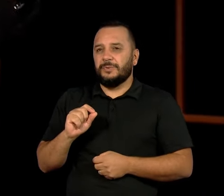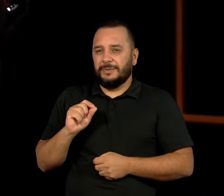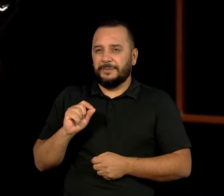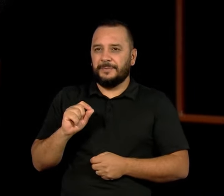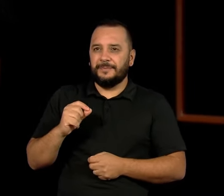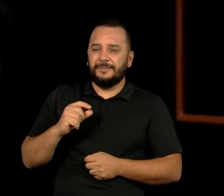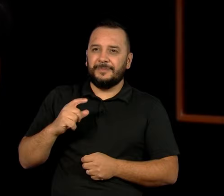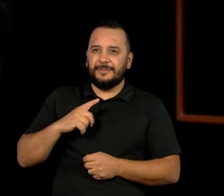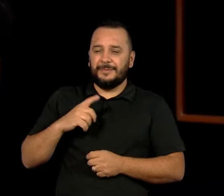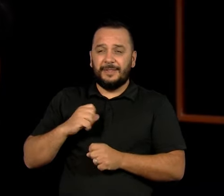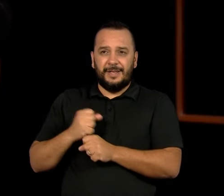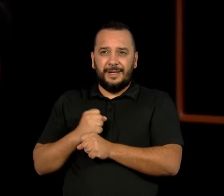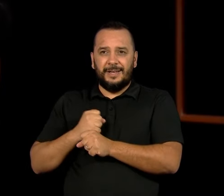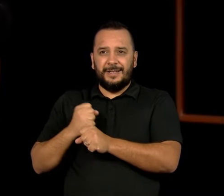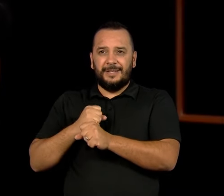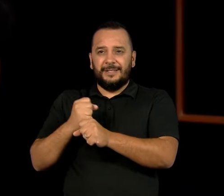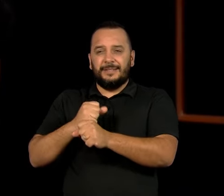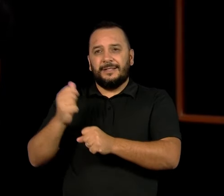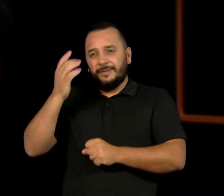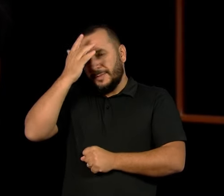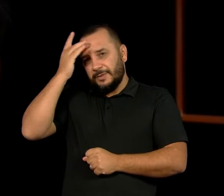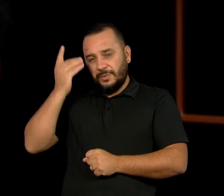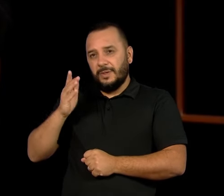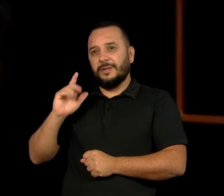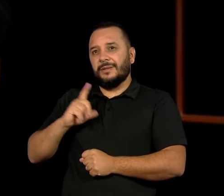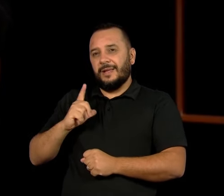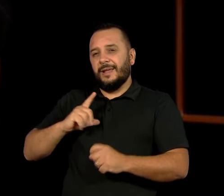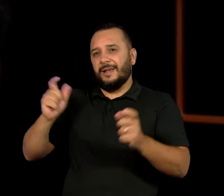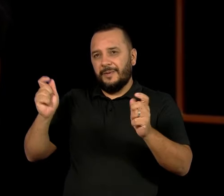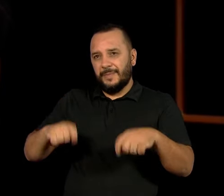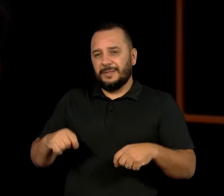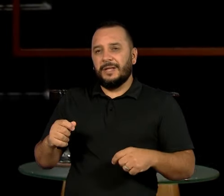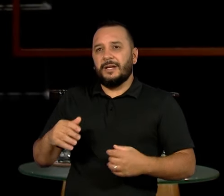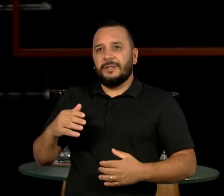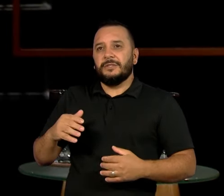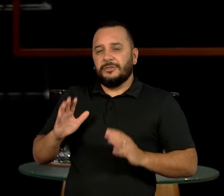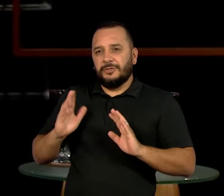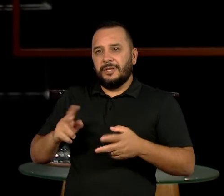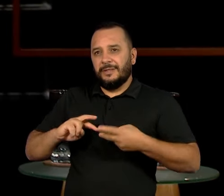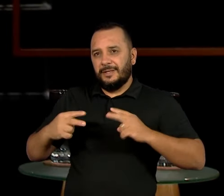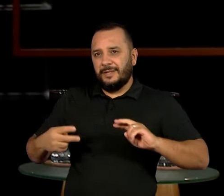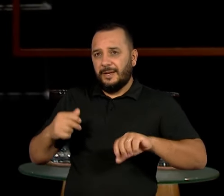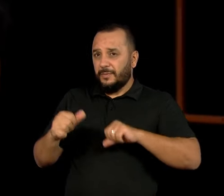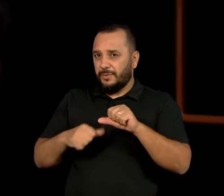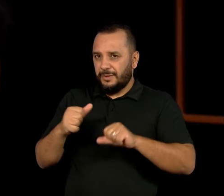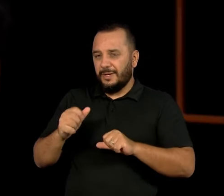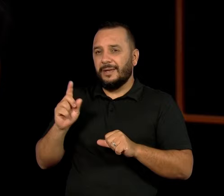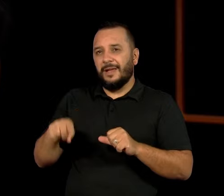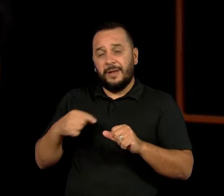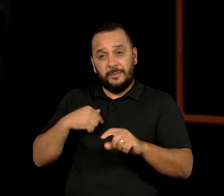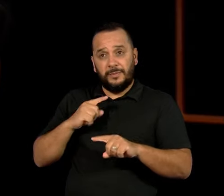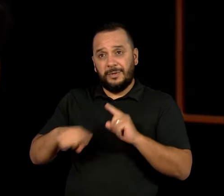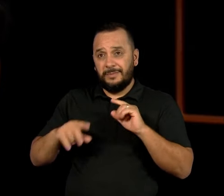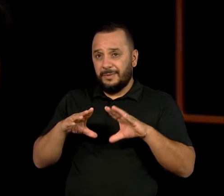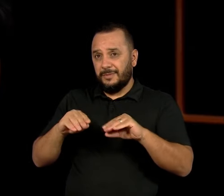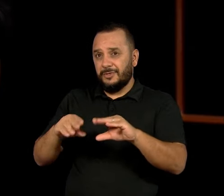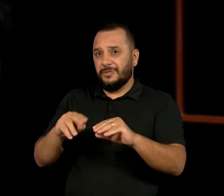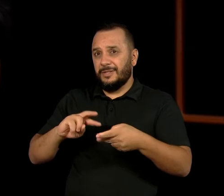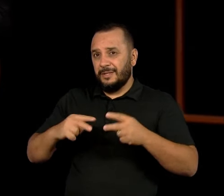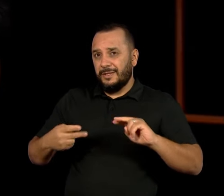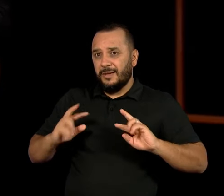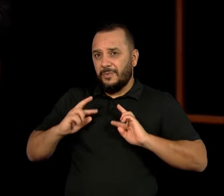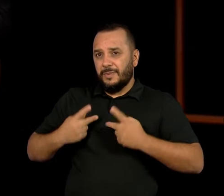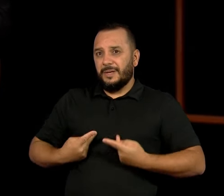algumas décadas o ser humano tem essa capacidade de modificar o próprio DNA. Isso aqui é proibido mexer no DNA humano. Mas hoje em dia